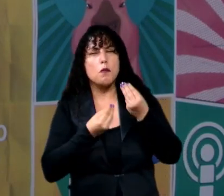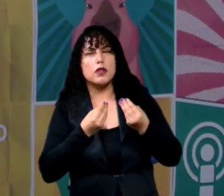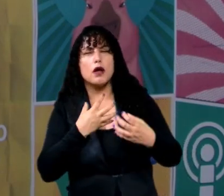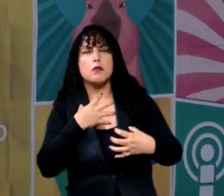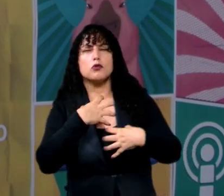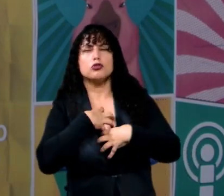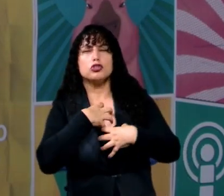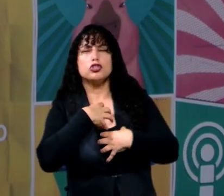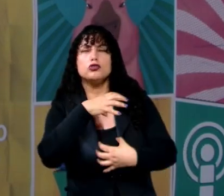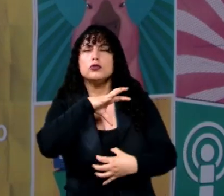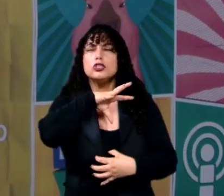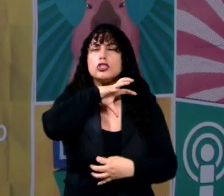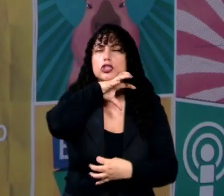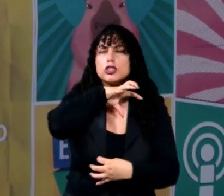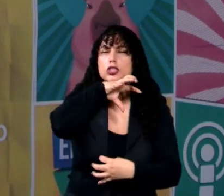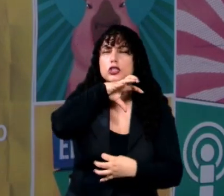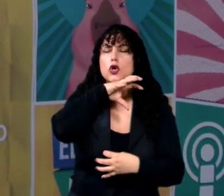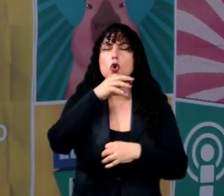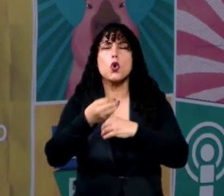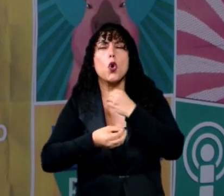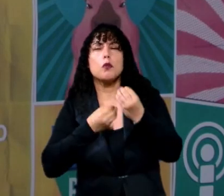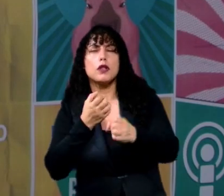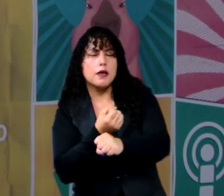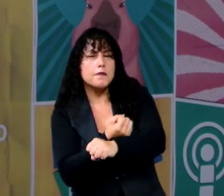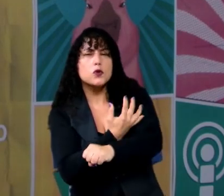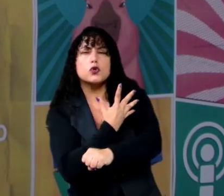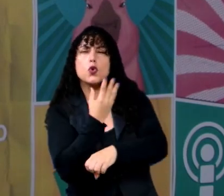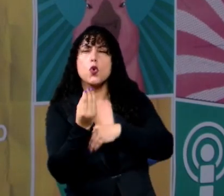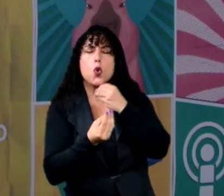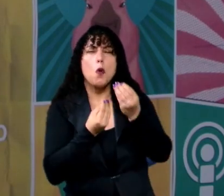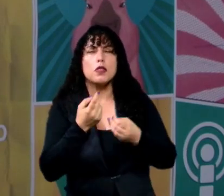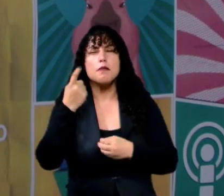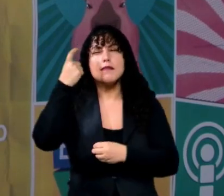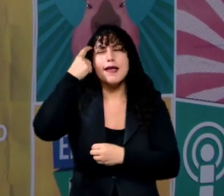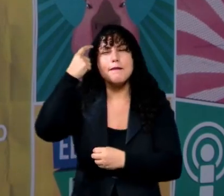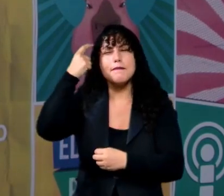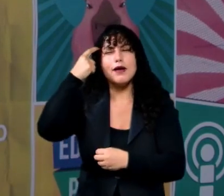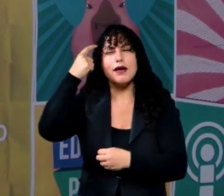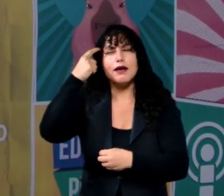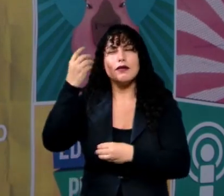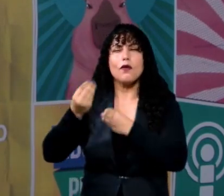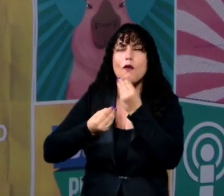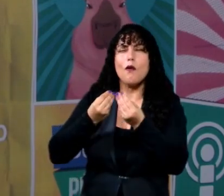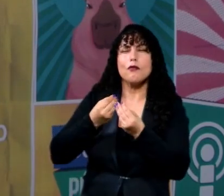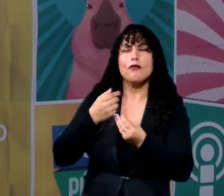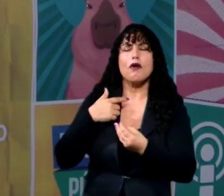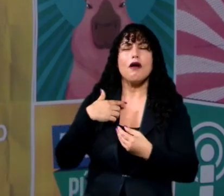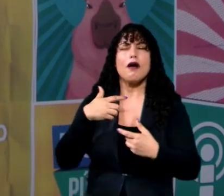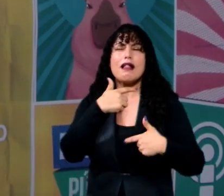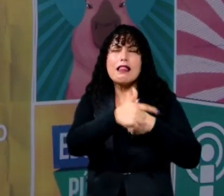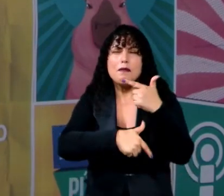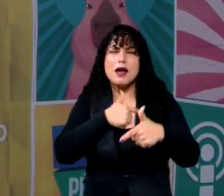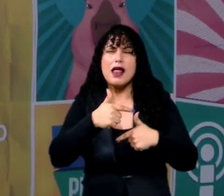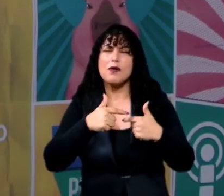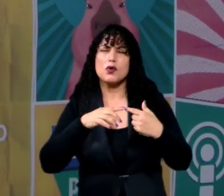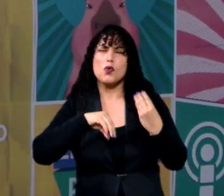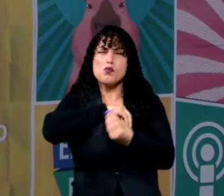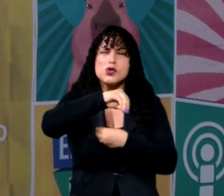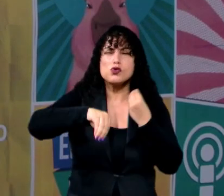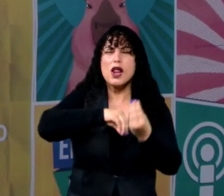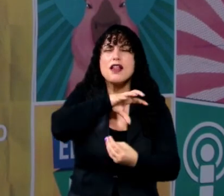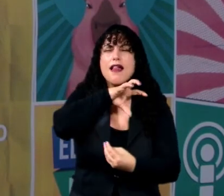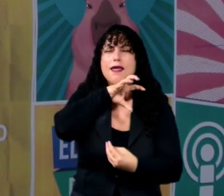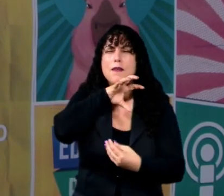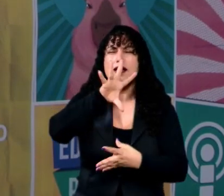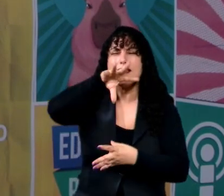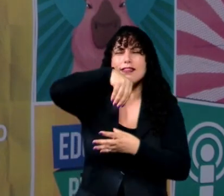instintivo, como estão as minhas emoções, como está a minha mente, como que eu vou lidar com essa bicharada toda, como que eu